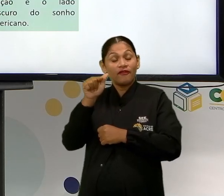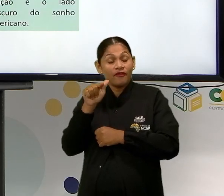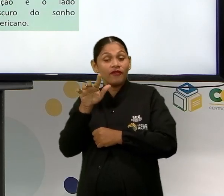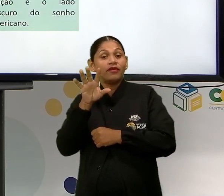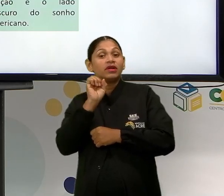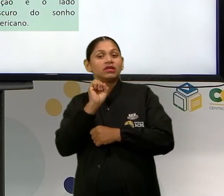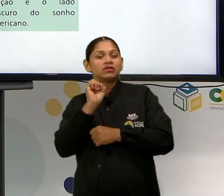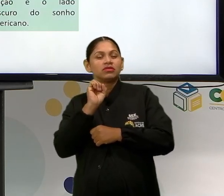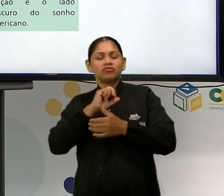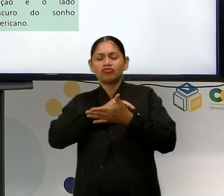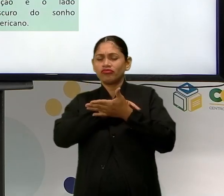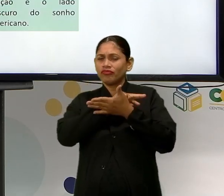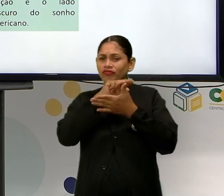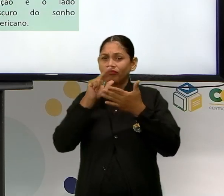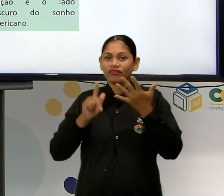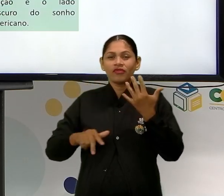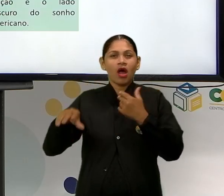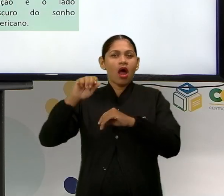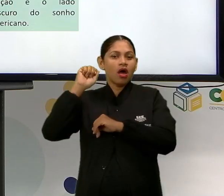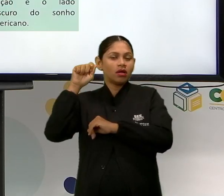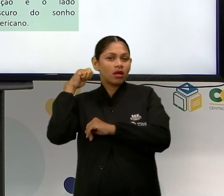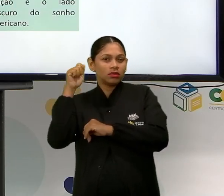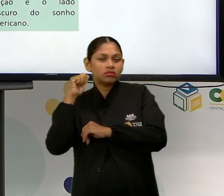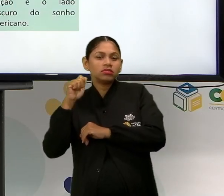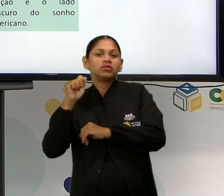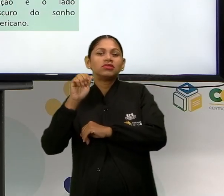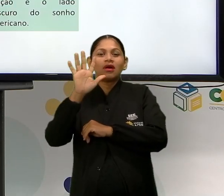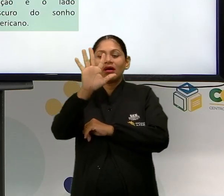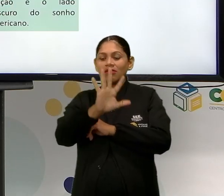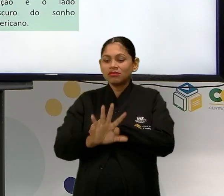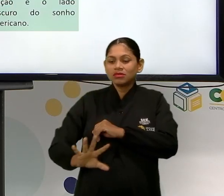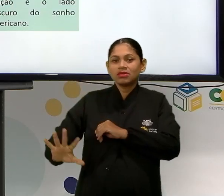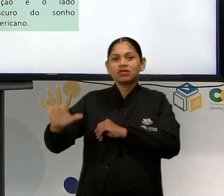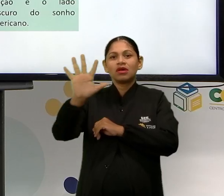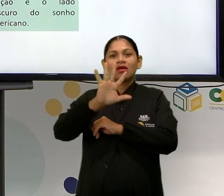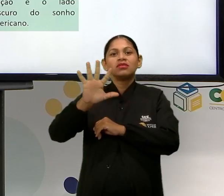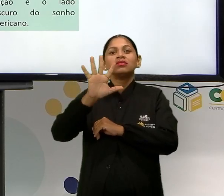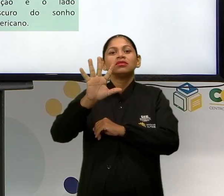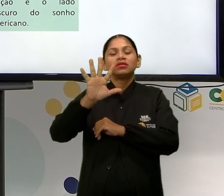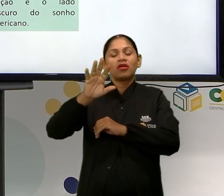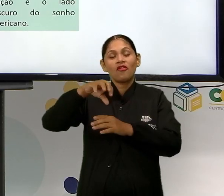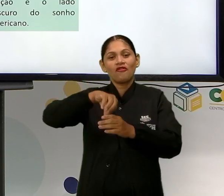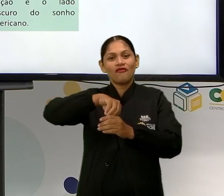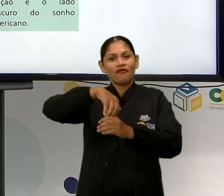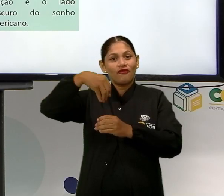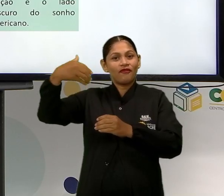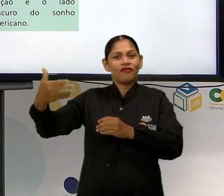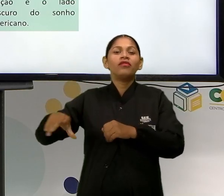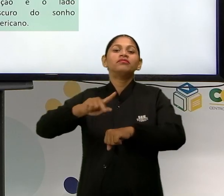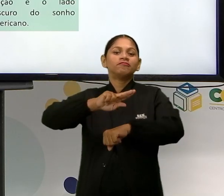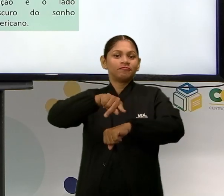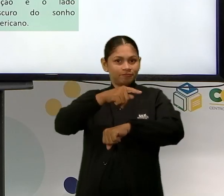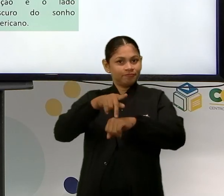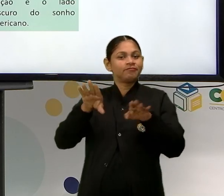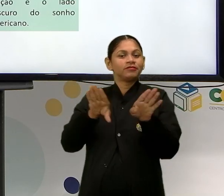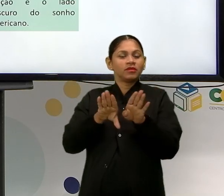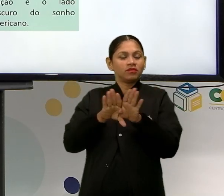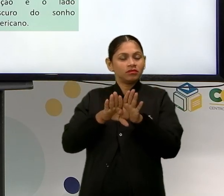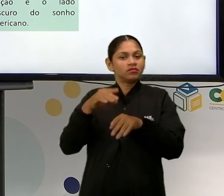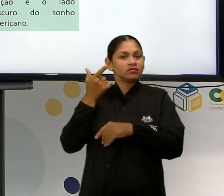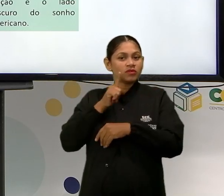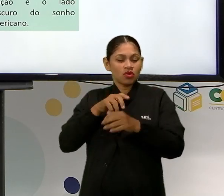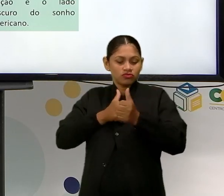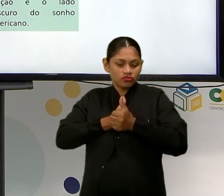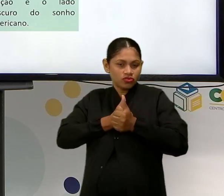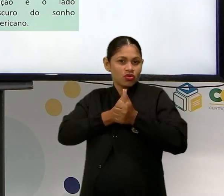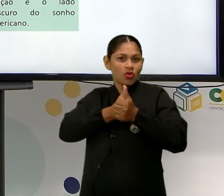diversas atrizes a nível nacional, internacional e até local, que conseguem acompanhar a